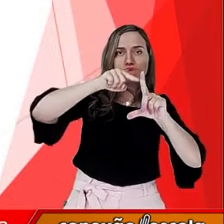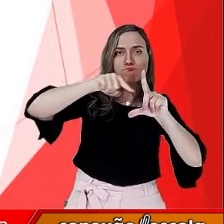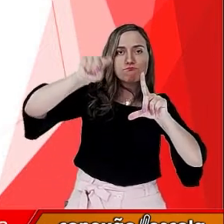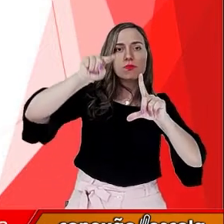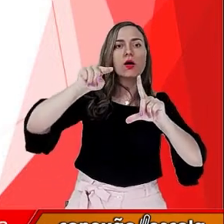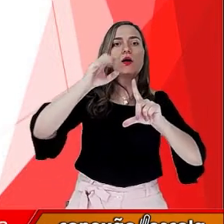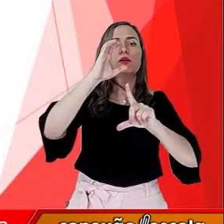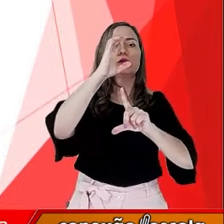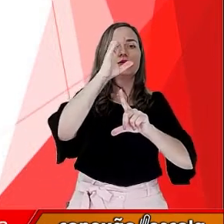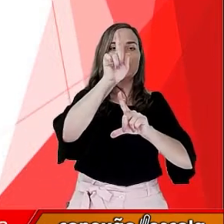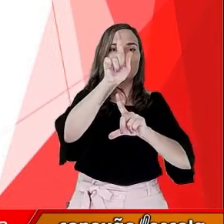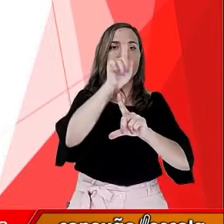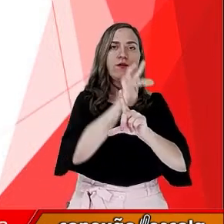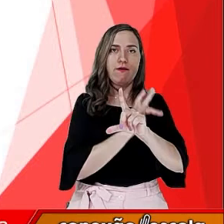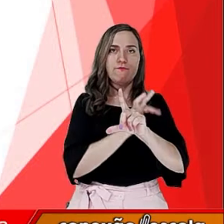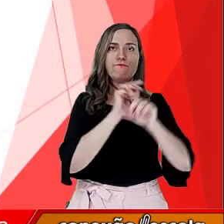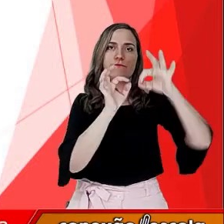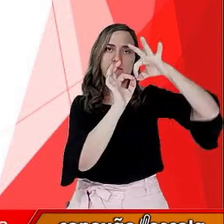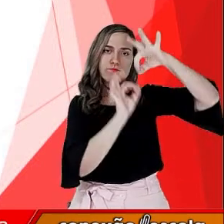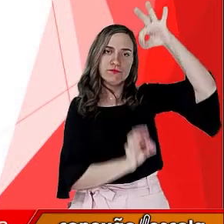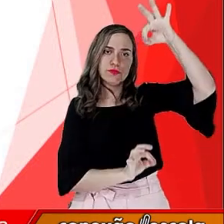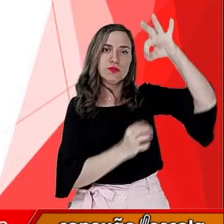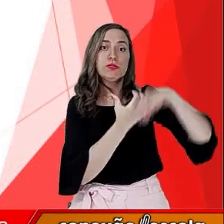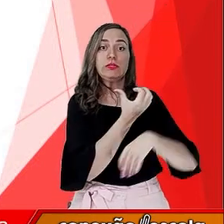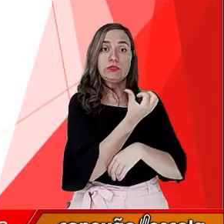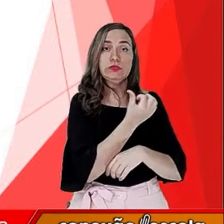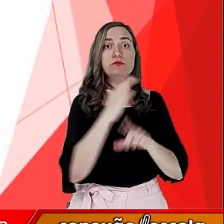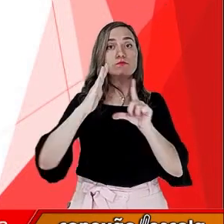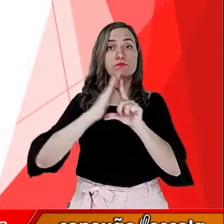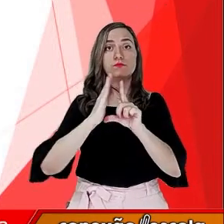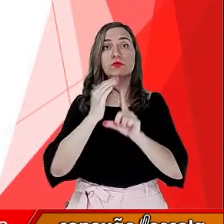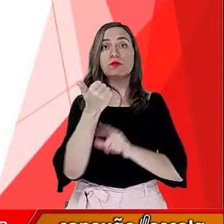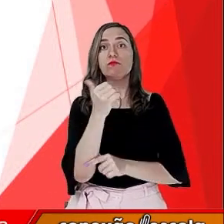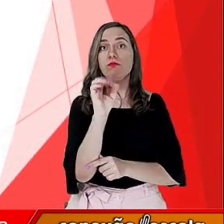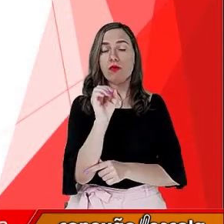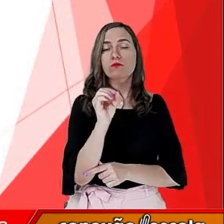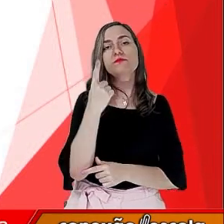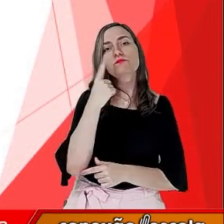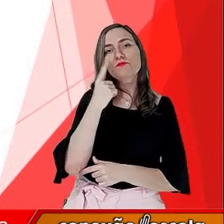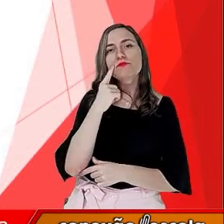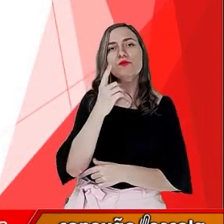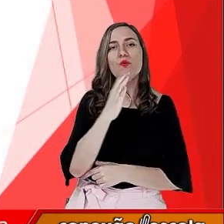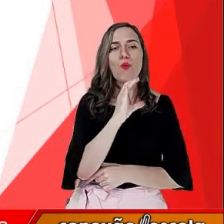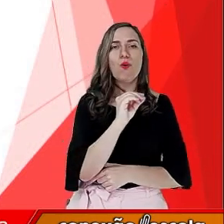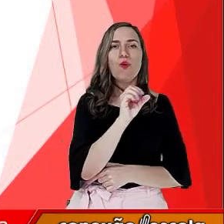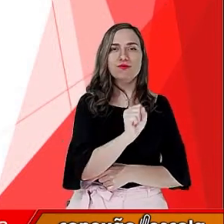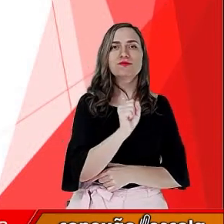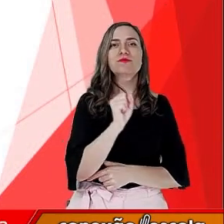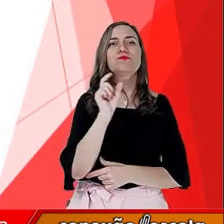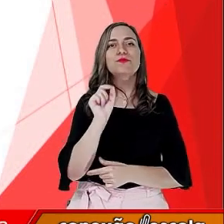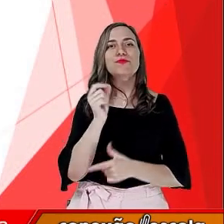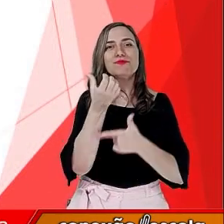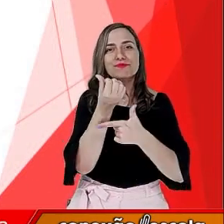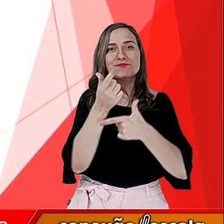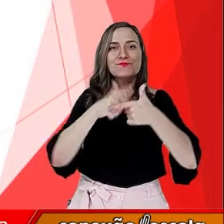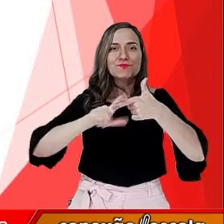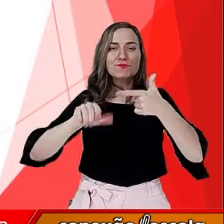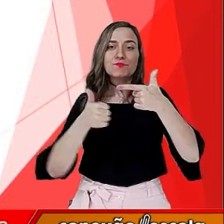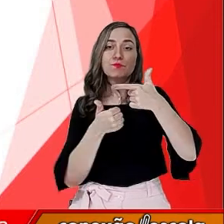ângulo alfa, é 6 e a hipotenusa 10. Então, 6 décimos, que me gera